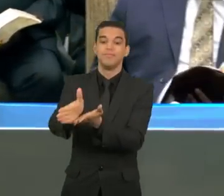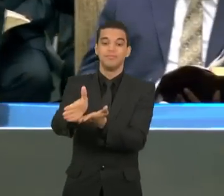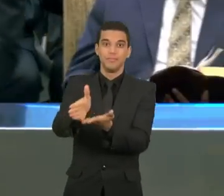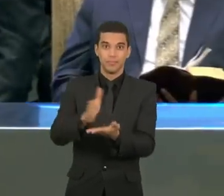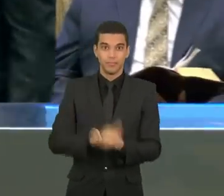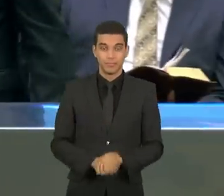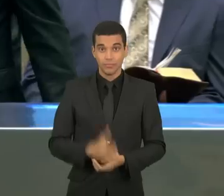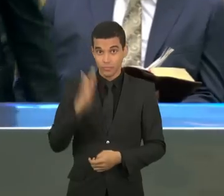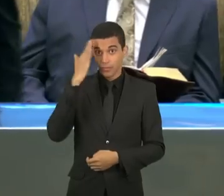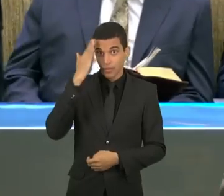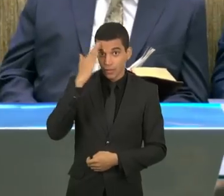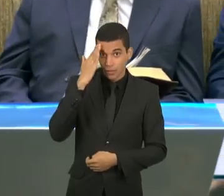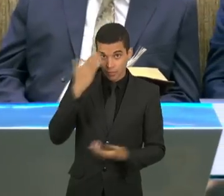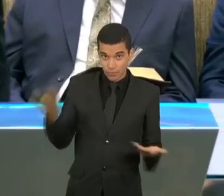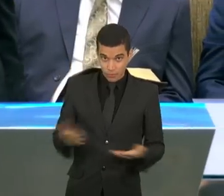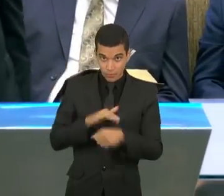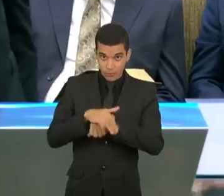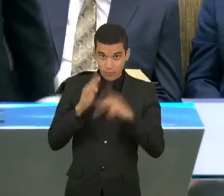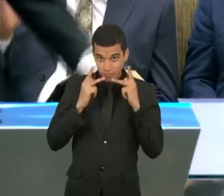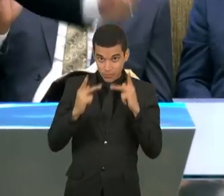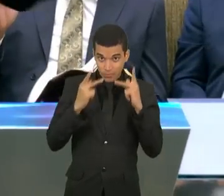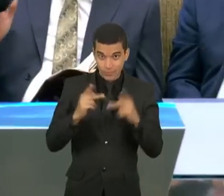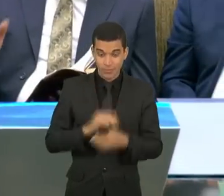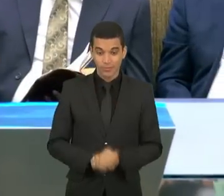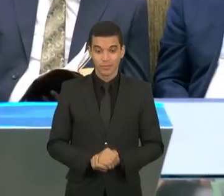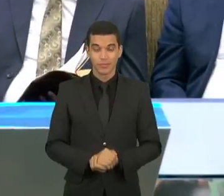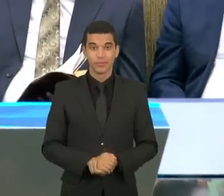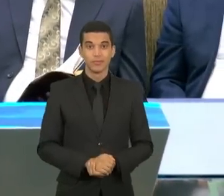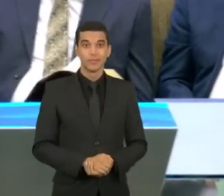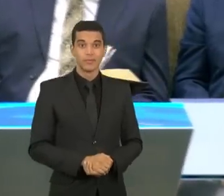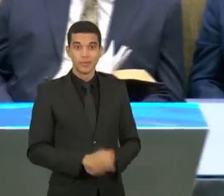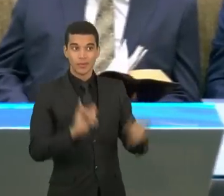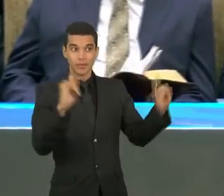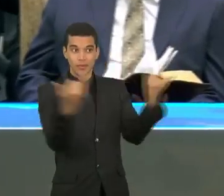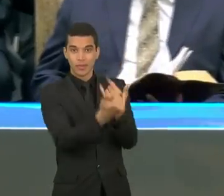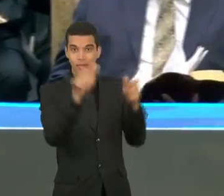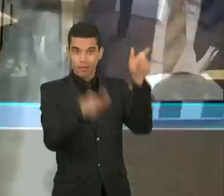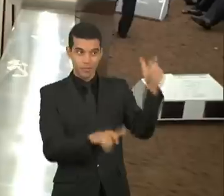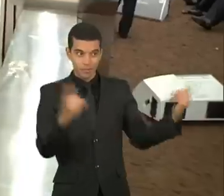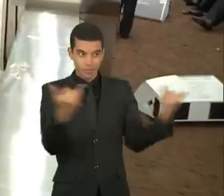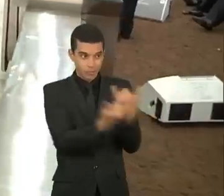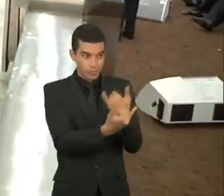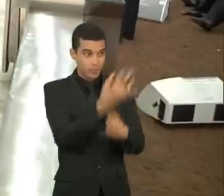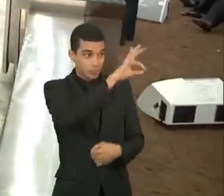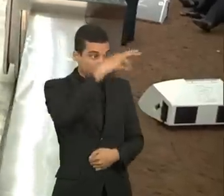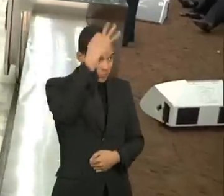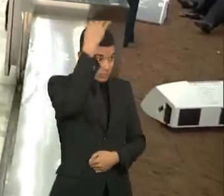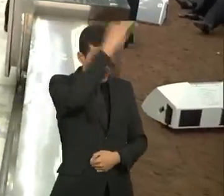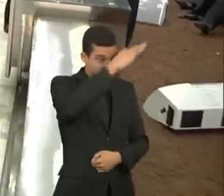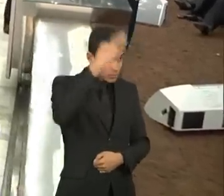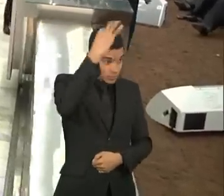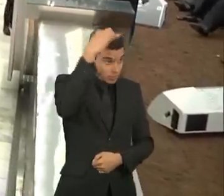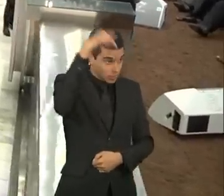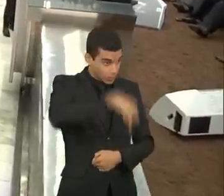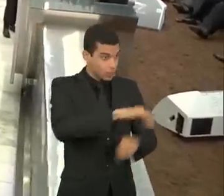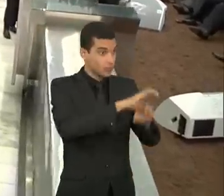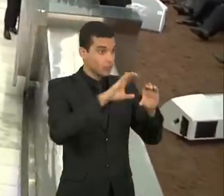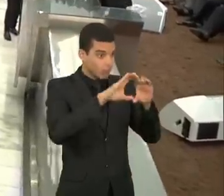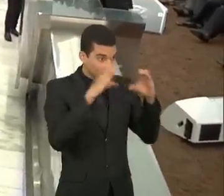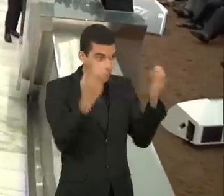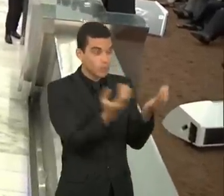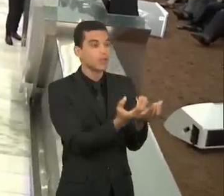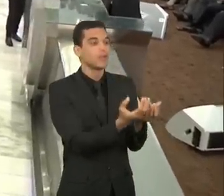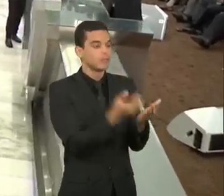Você está entendendo a palavra esta noite? Olhe para quem está ao seu lado e diga: o Espírito Santo neste congresso